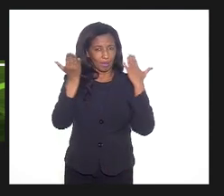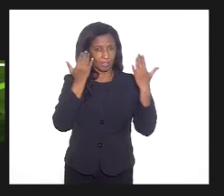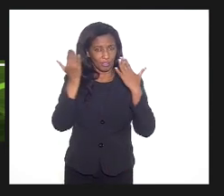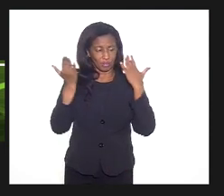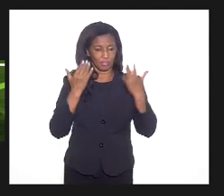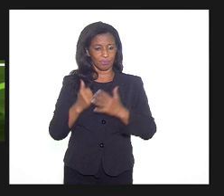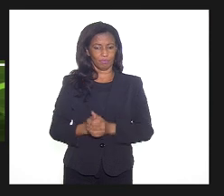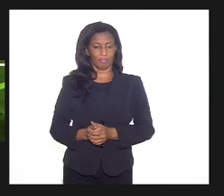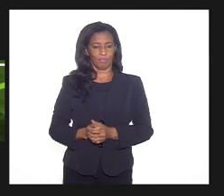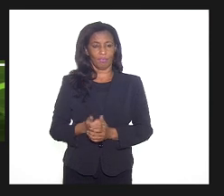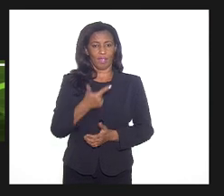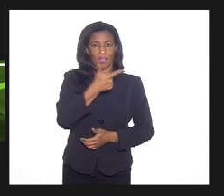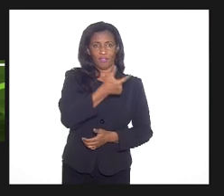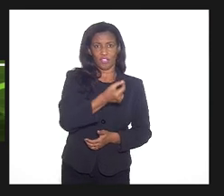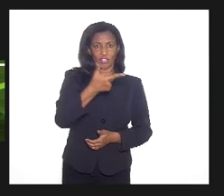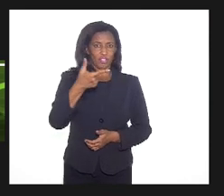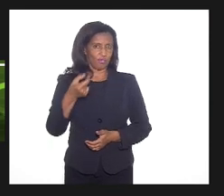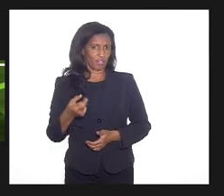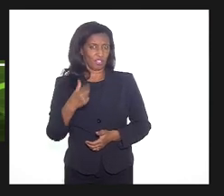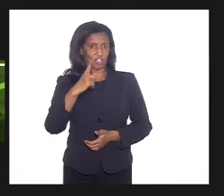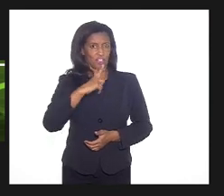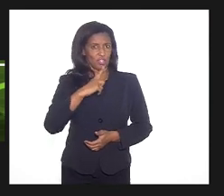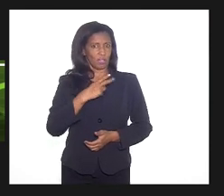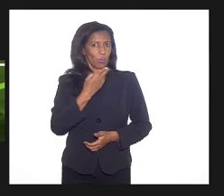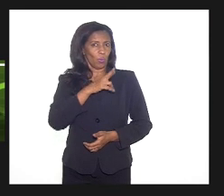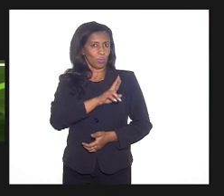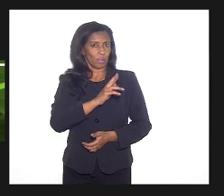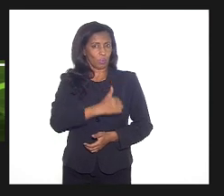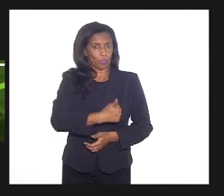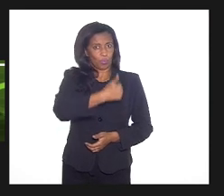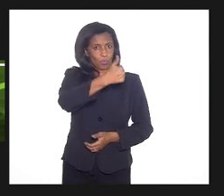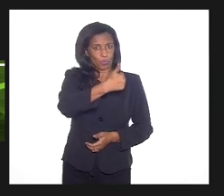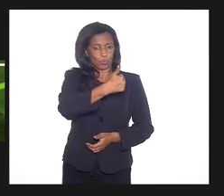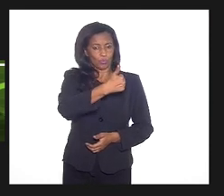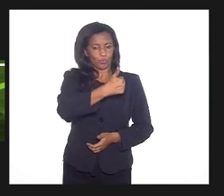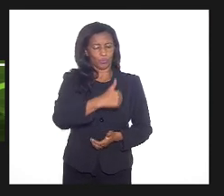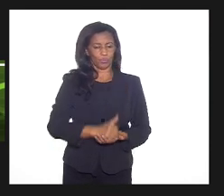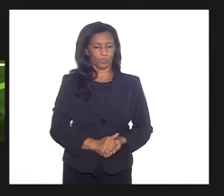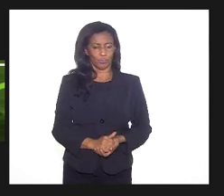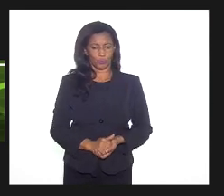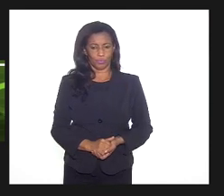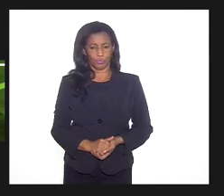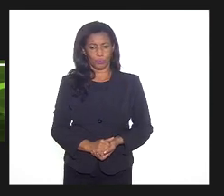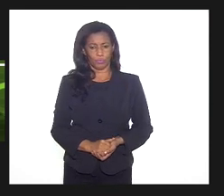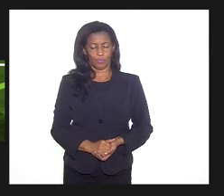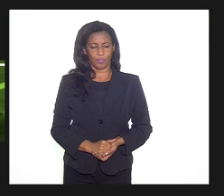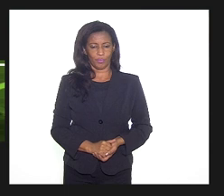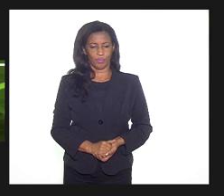a 2020, que tinha tido um resultado positivo de